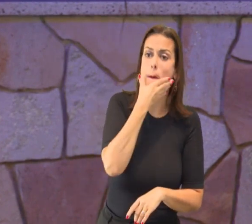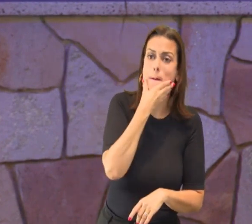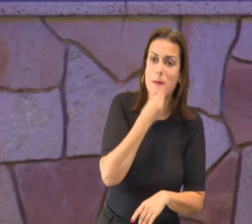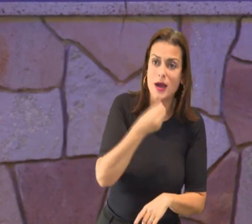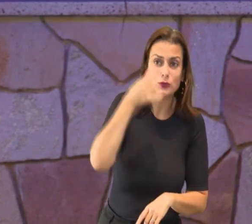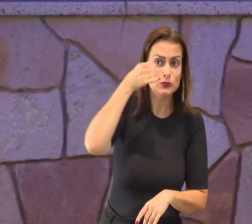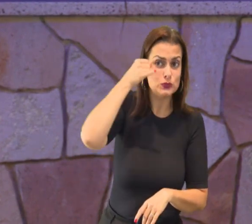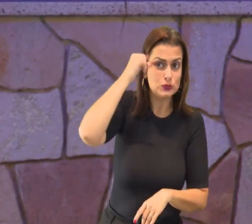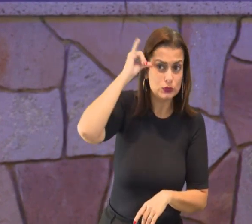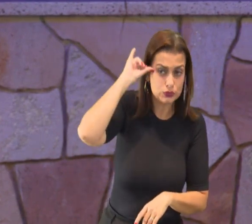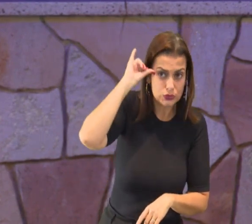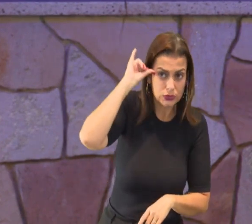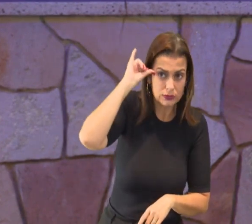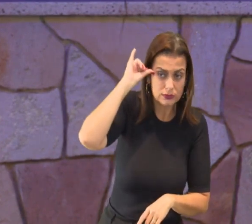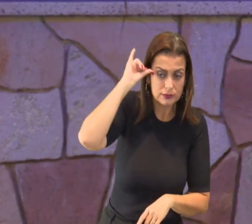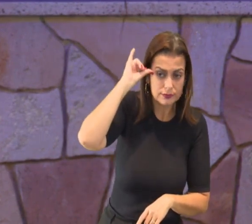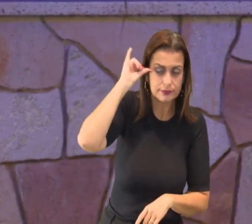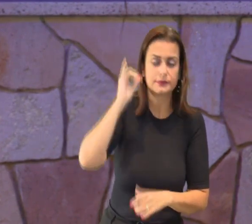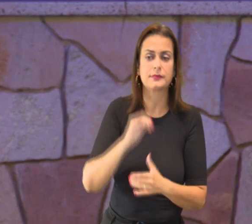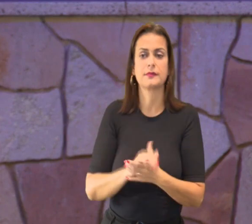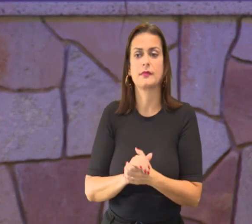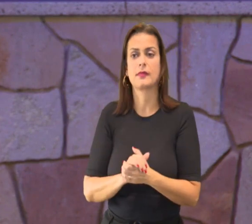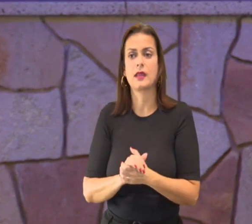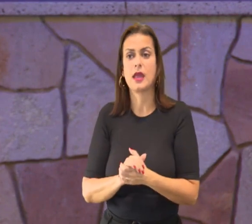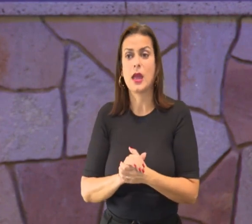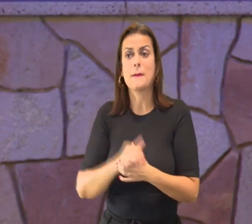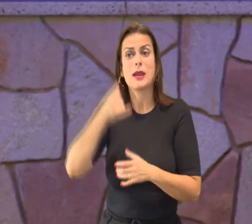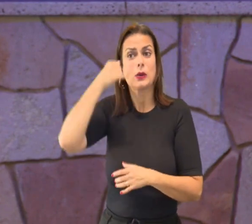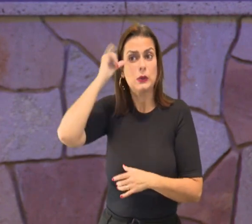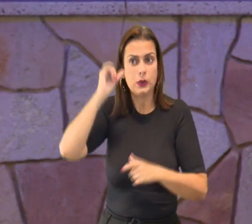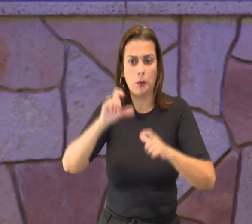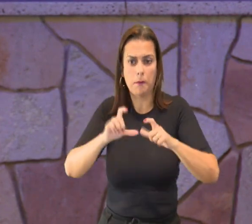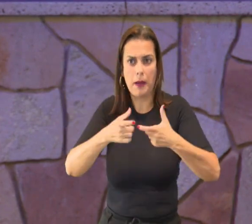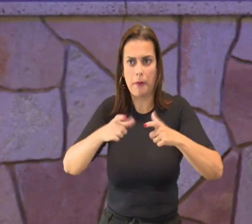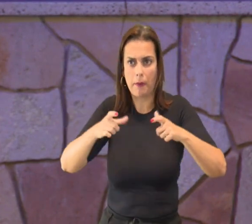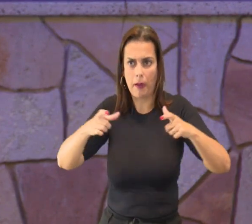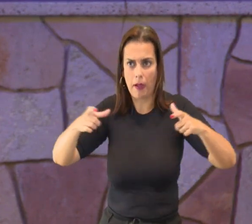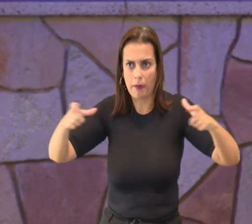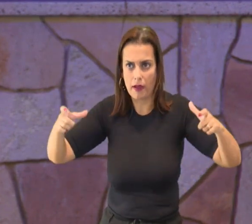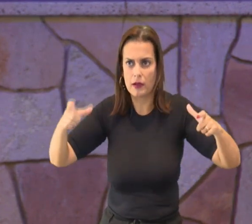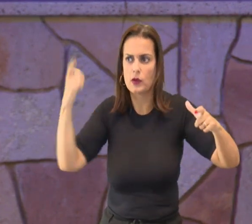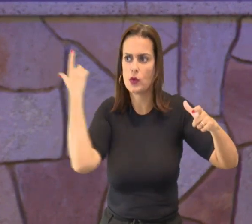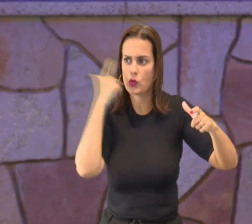gado e do rebanho, ou seja, para que o rebanho pudesse produzir,